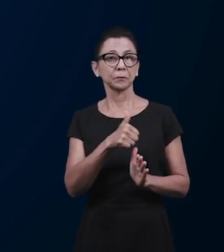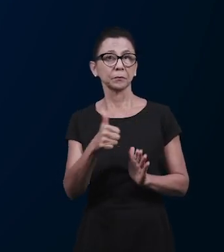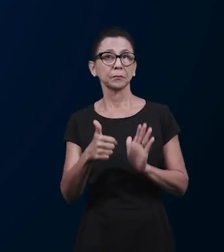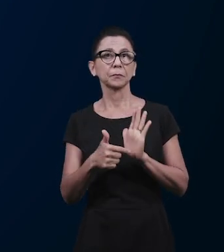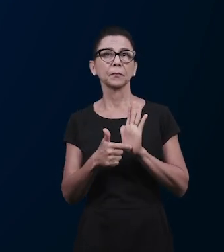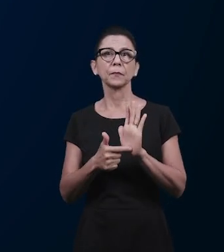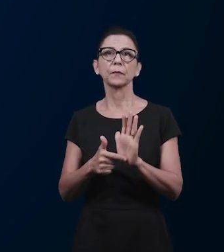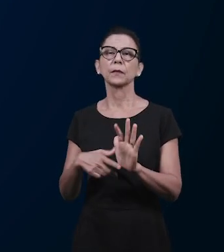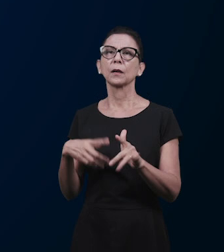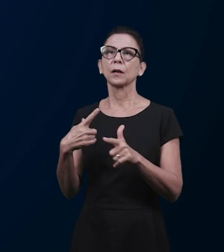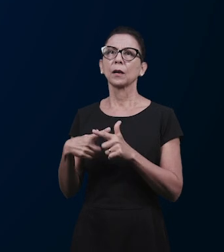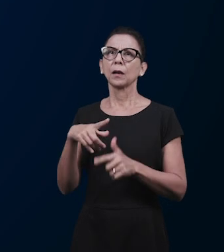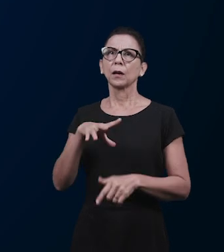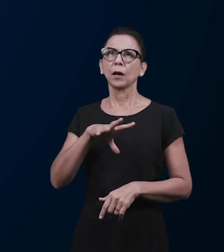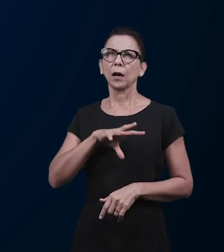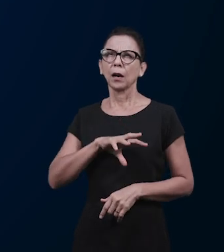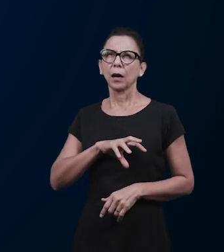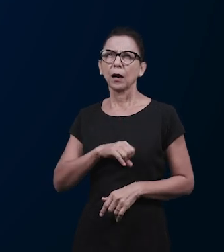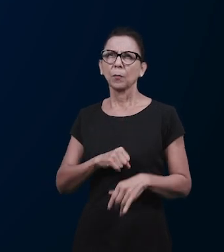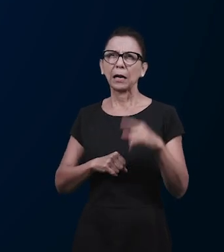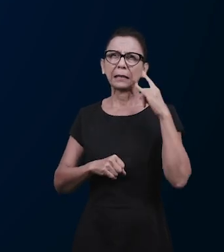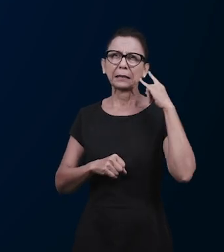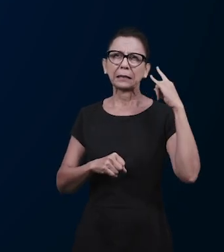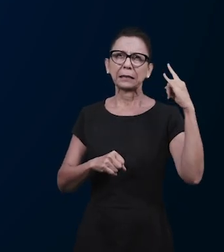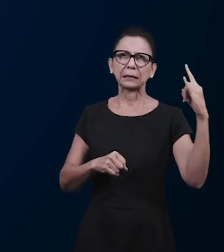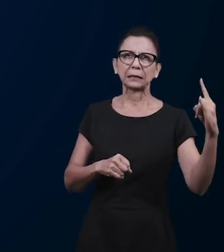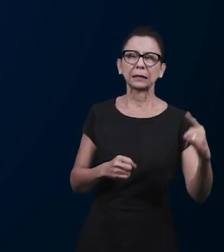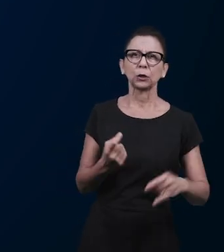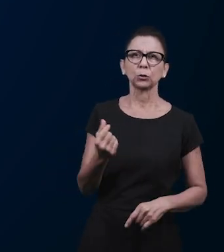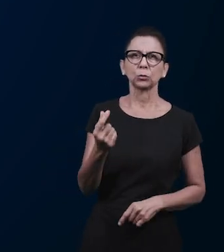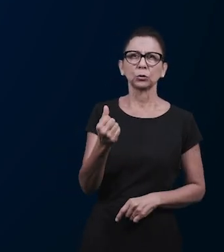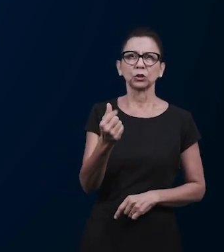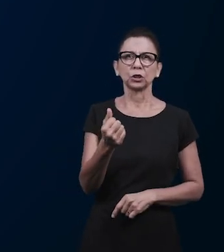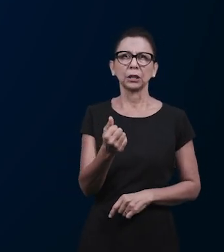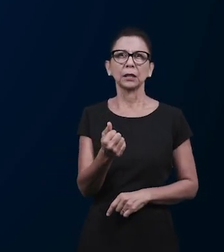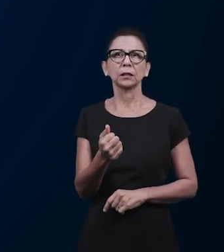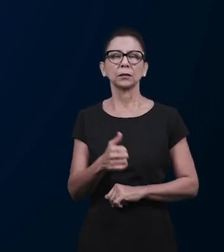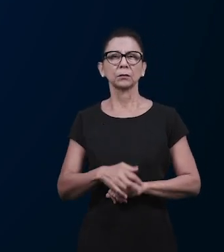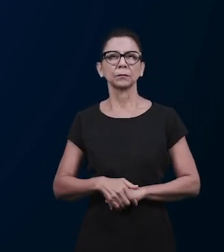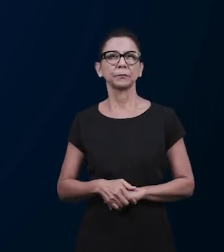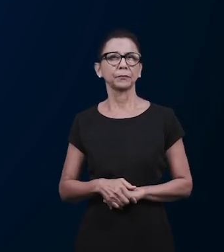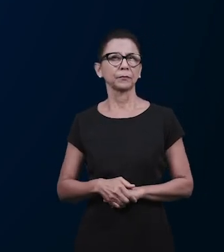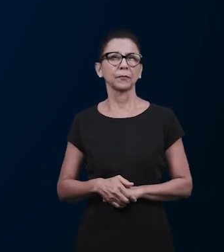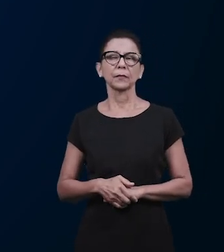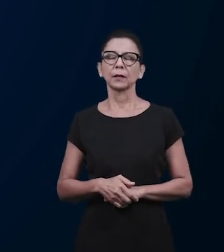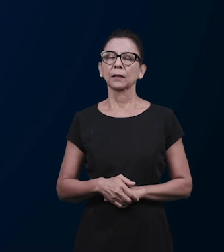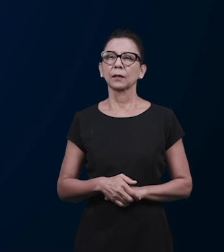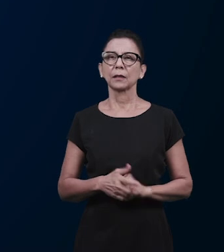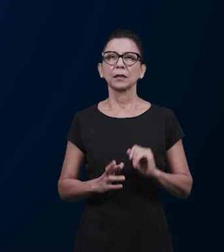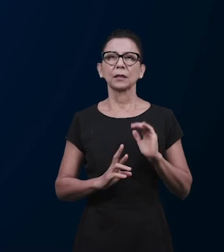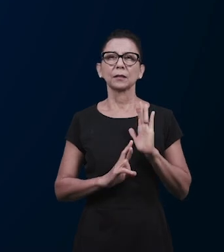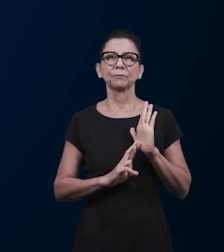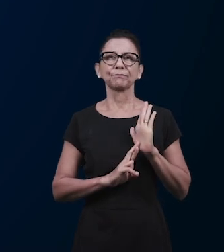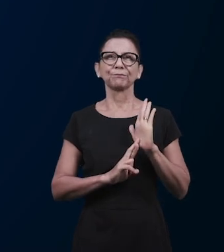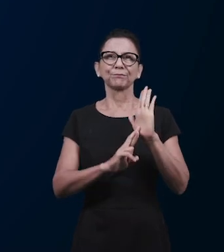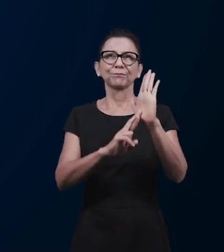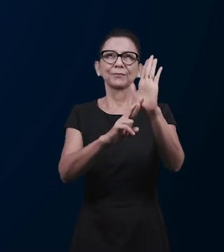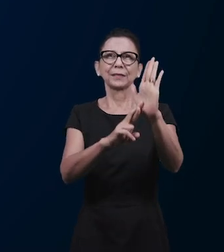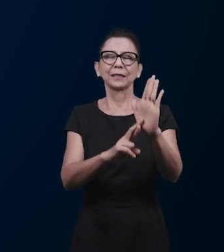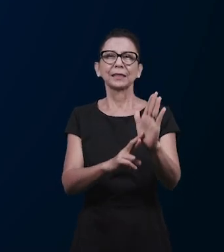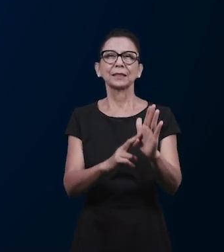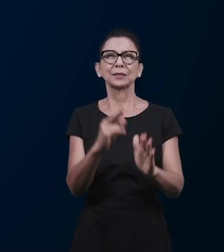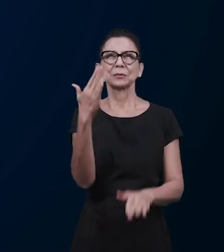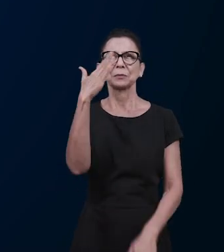11 fala: porque o amor do dinheiro é a raiz de toda espécie de males, E nessa cobiça, alguns se desviaram